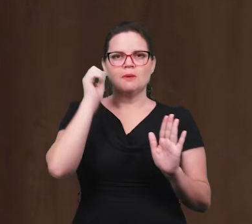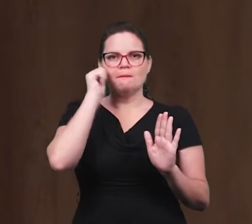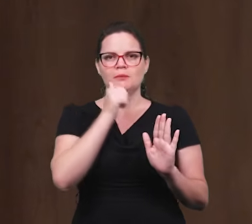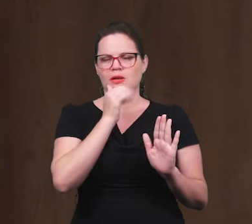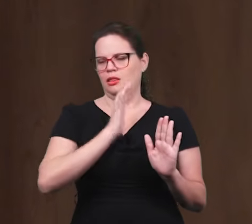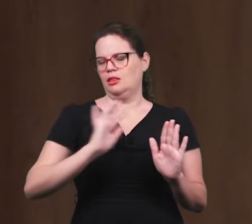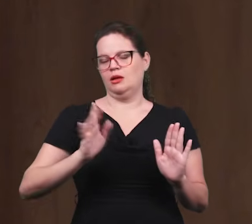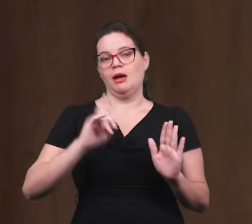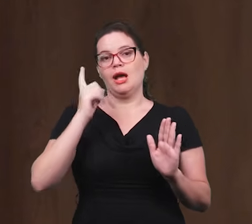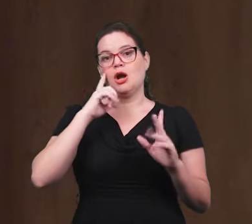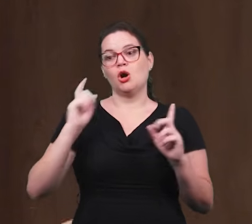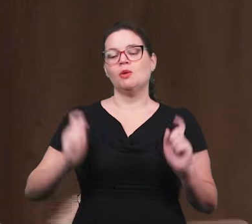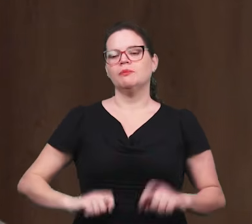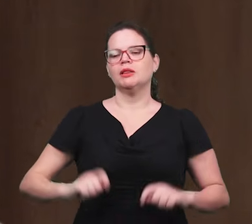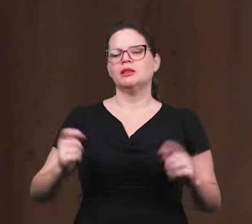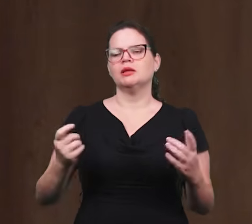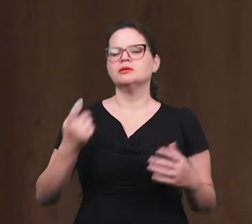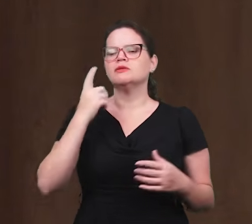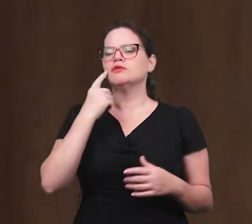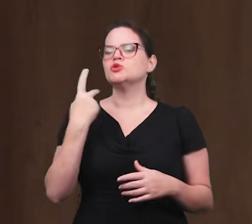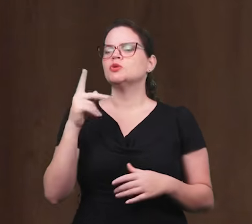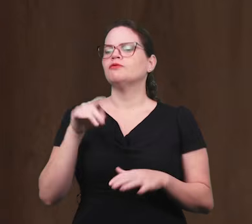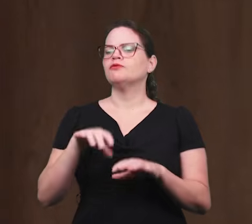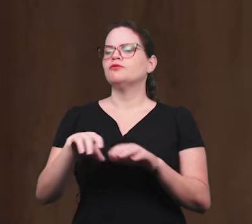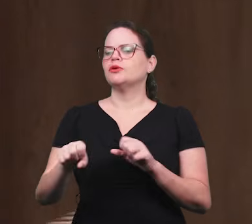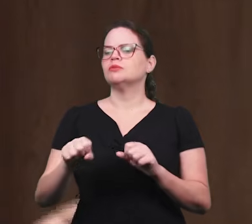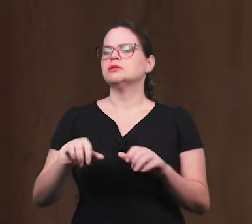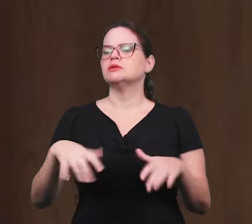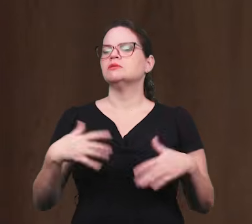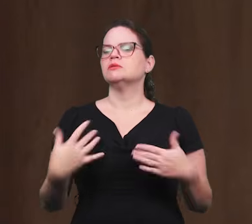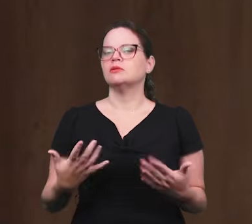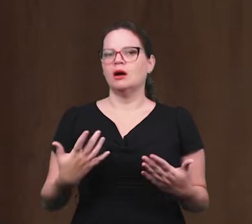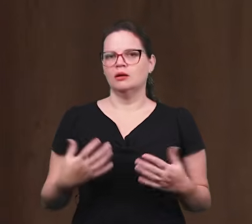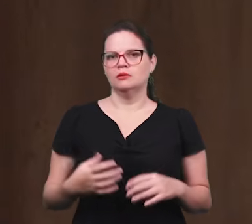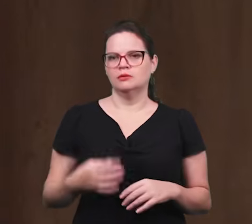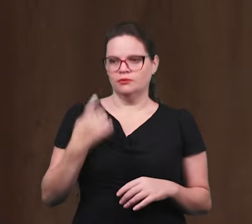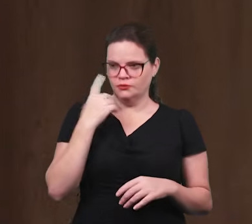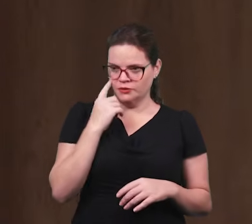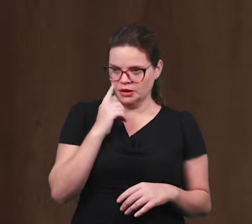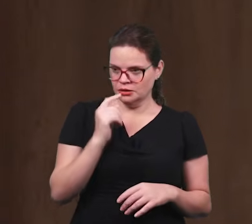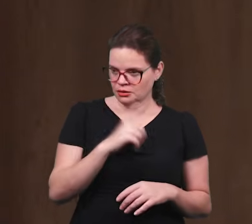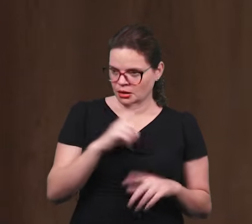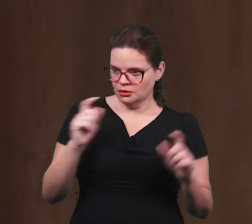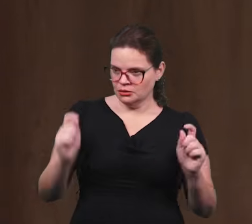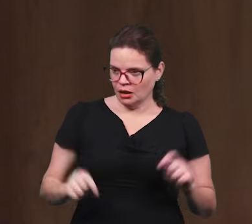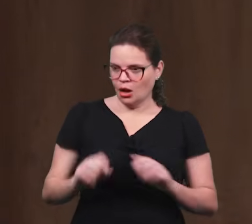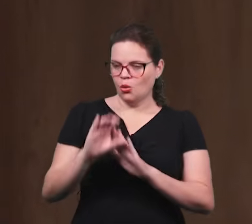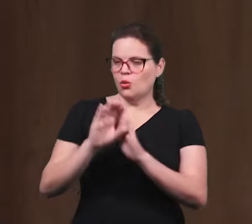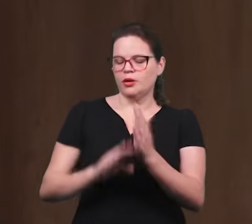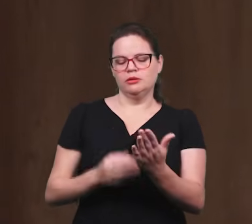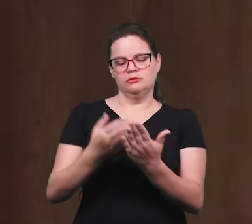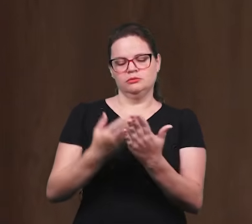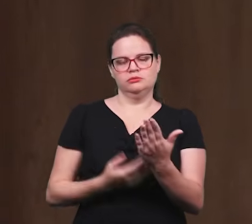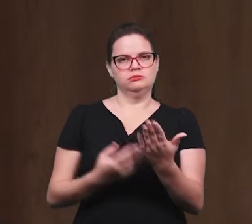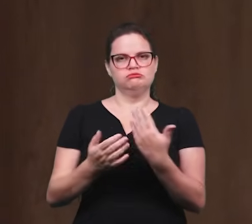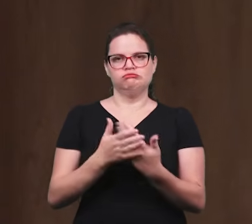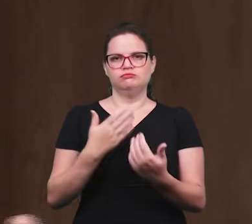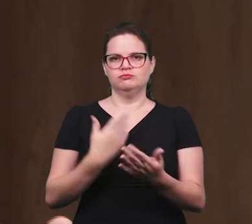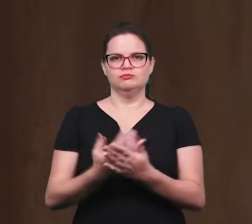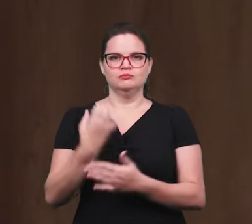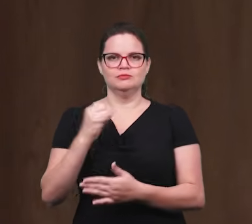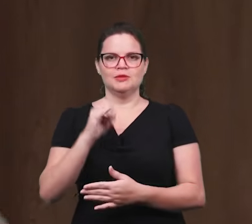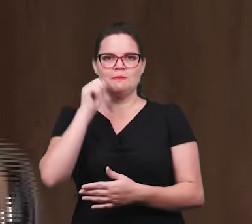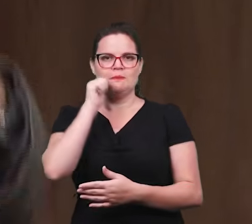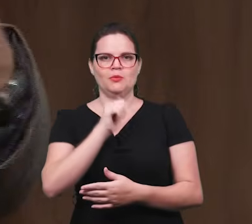Então, o foco é em competência. Não é vaga para um, vaga para outro, é competência. A competência é o que vai discernir a capacidade de participar. E